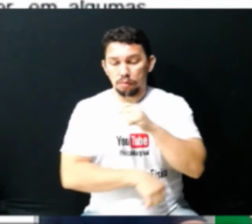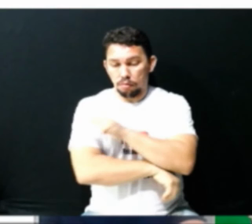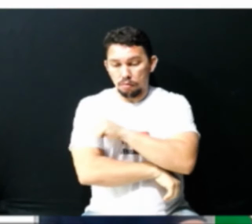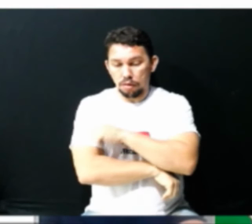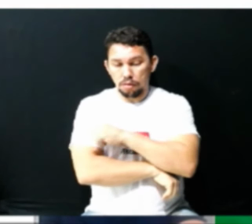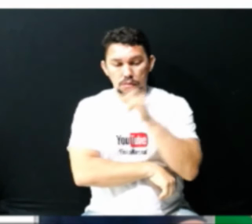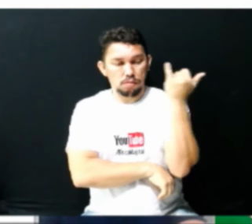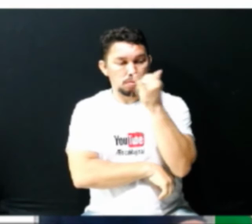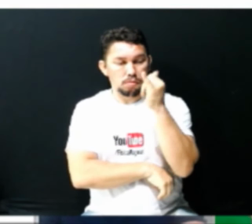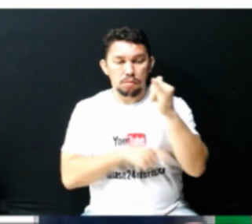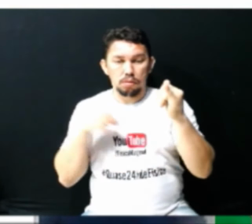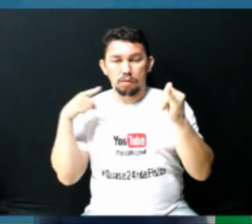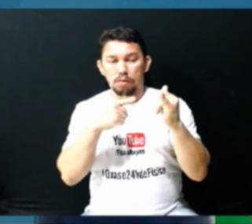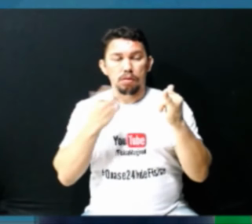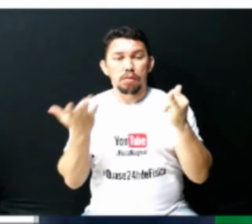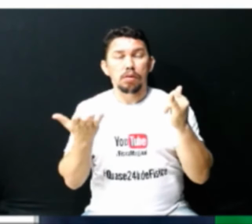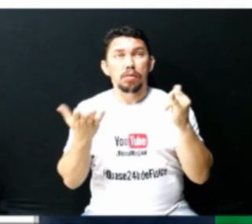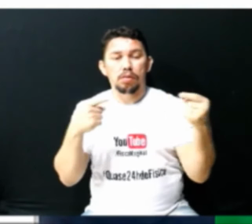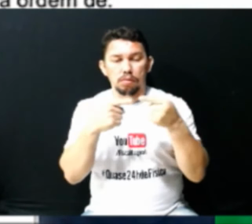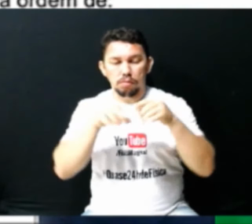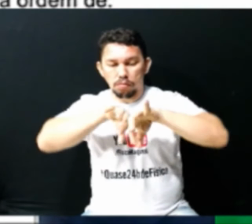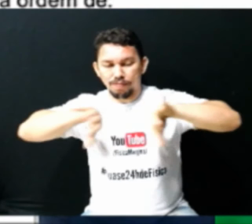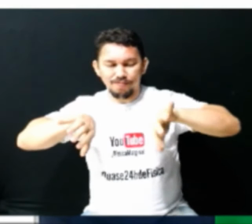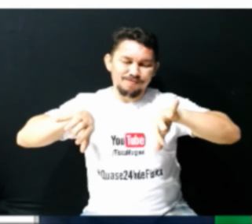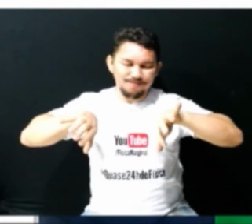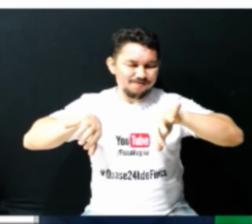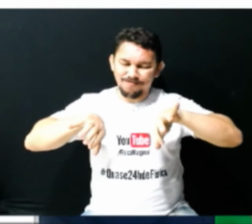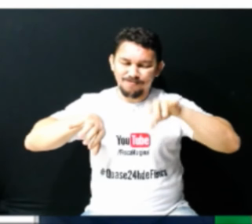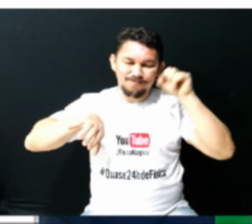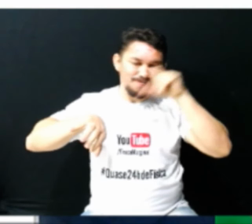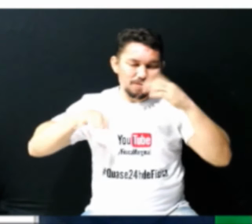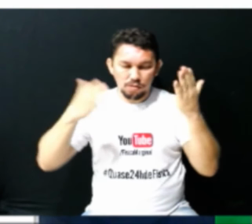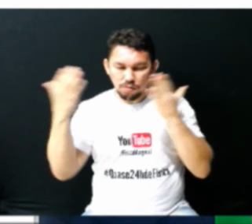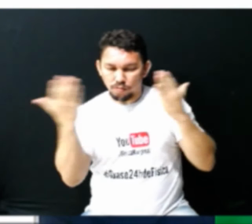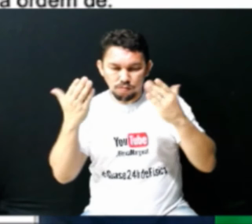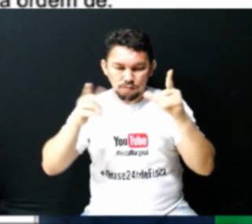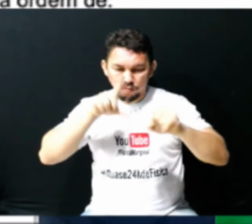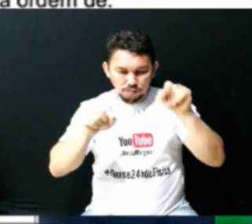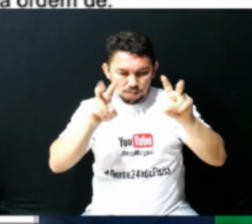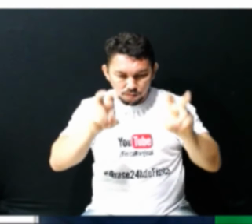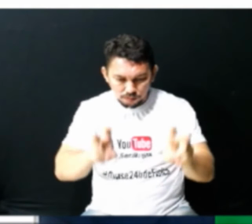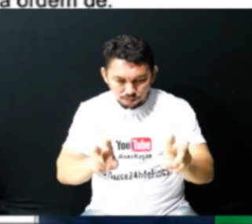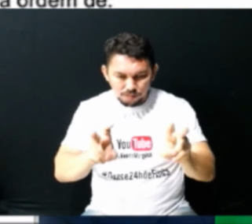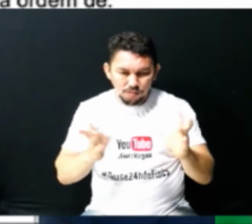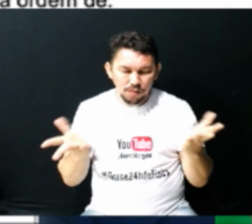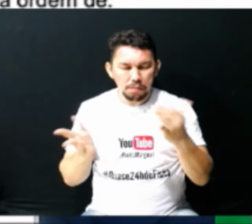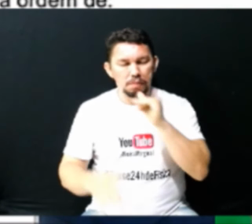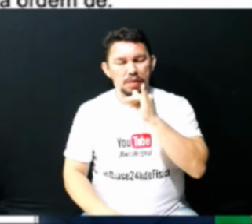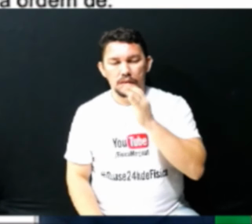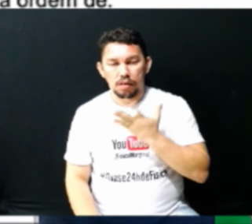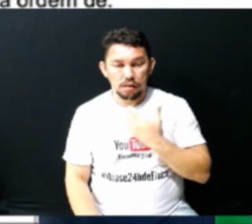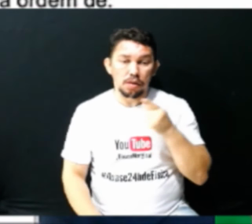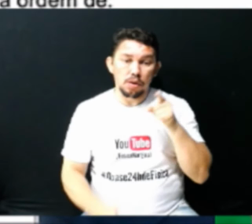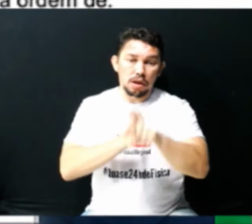energia também é difícil separar porque você fica em dúvida se você considera, por exemplo, essa questão